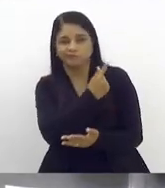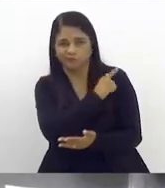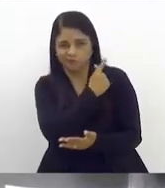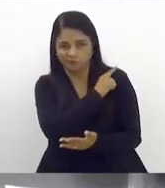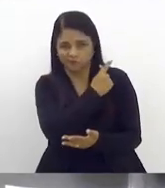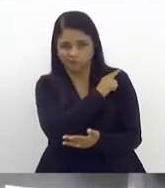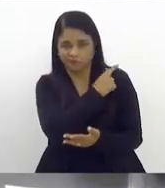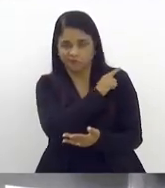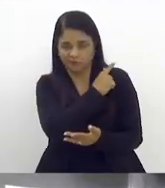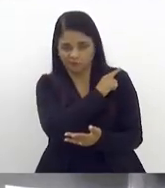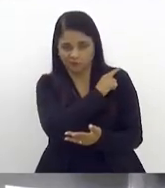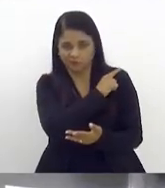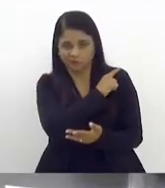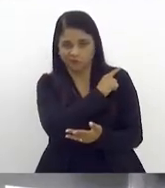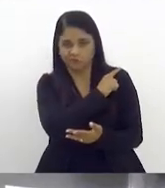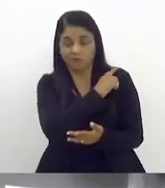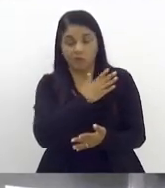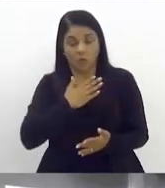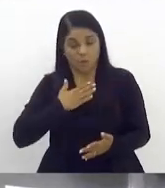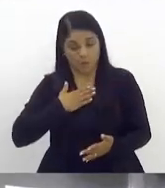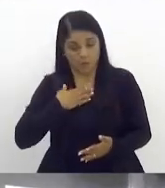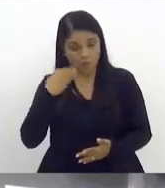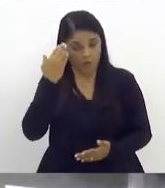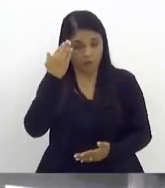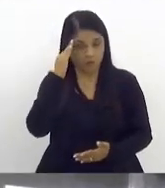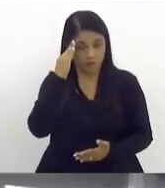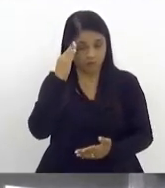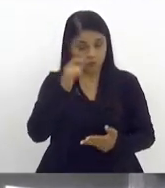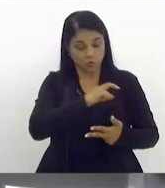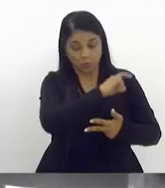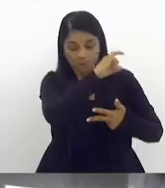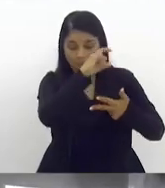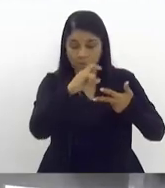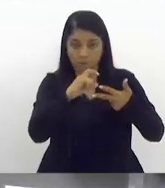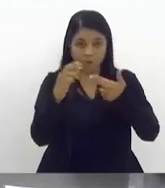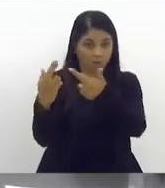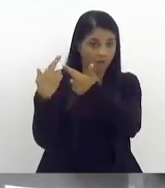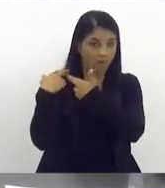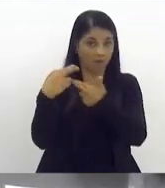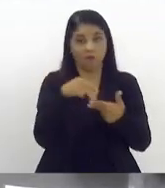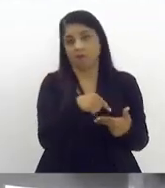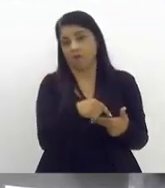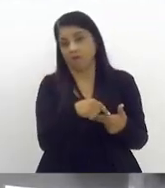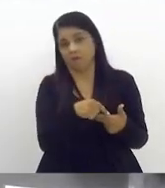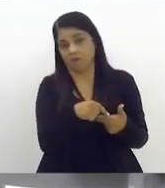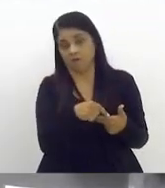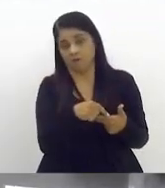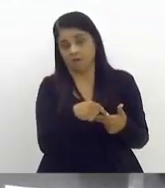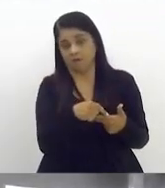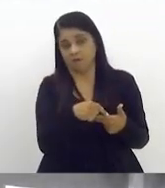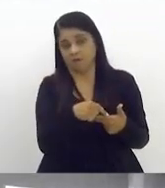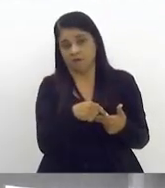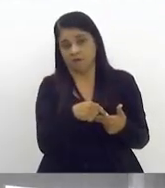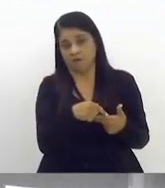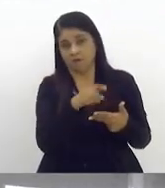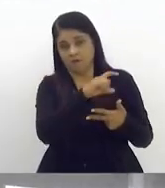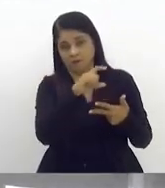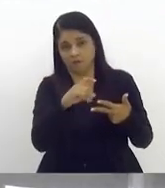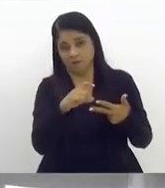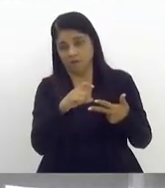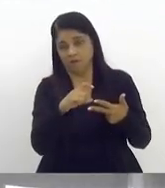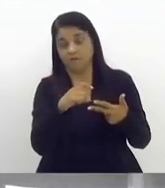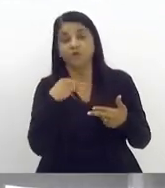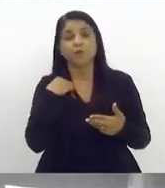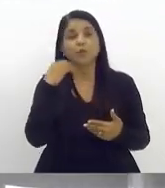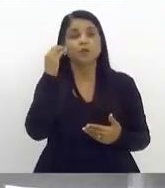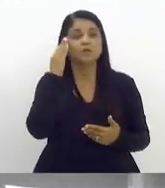uma prerrogativa, no meu entendimento, do poder executivo. Quer dizer, qual é o